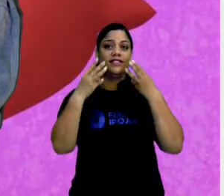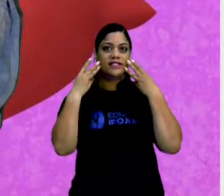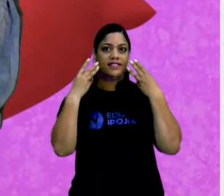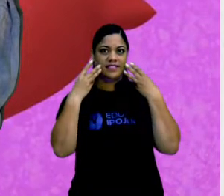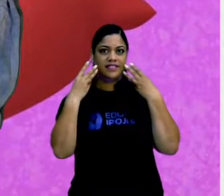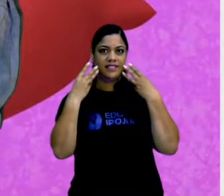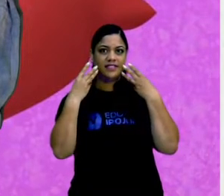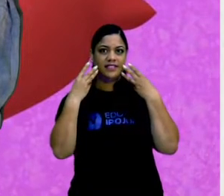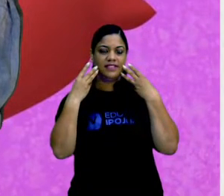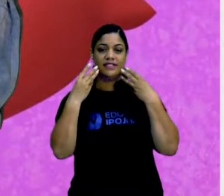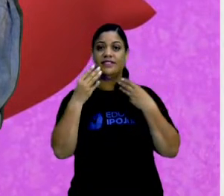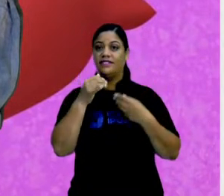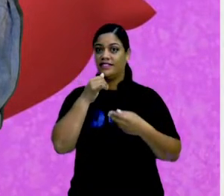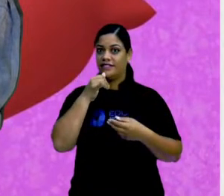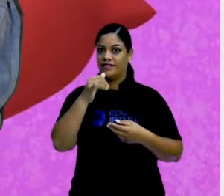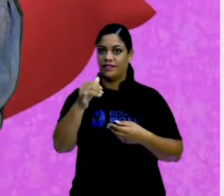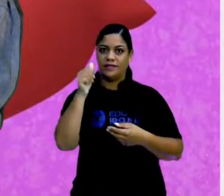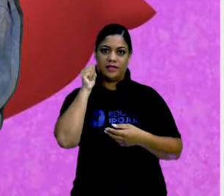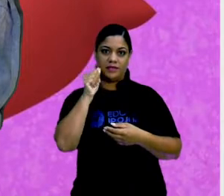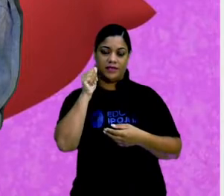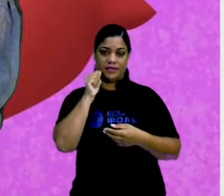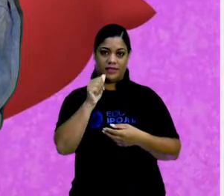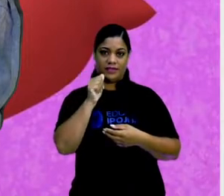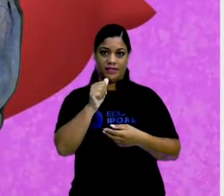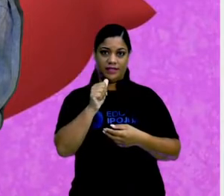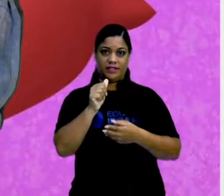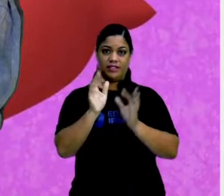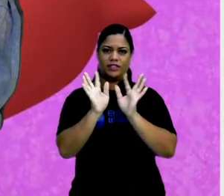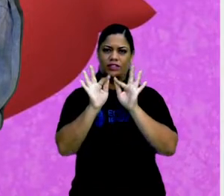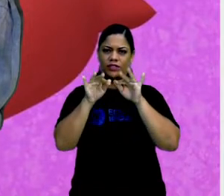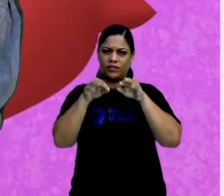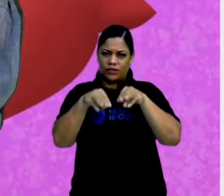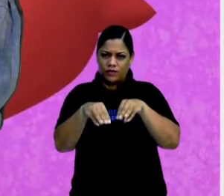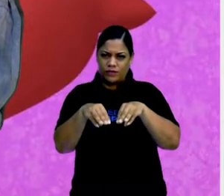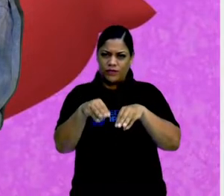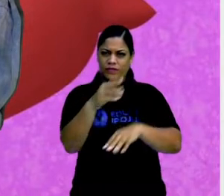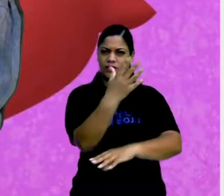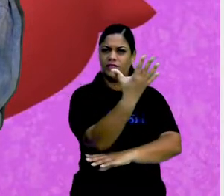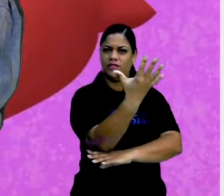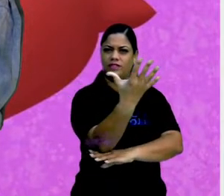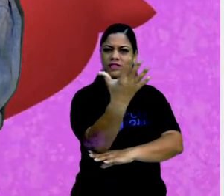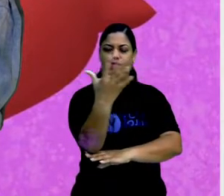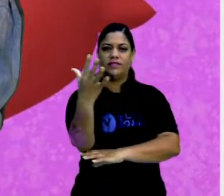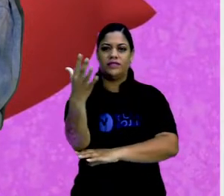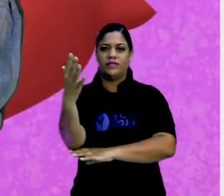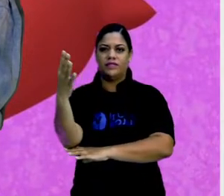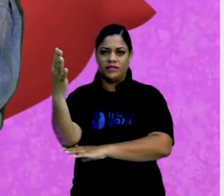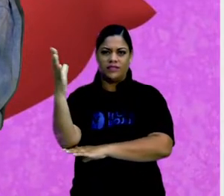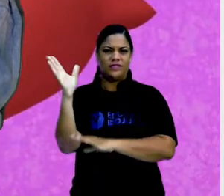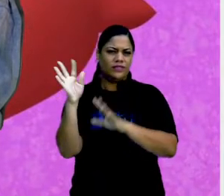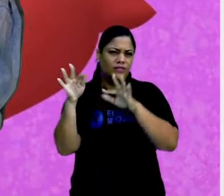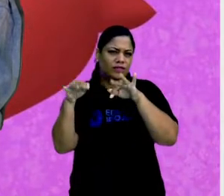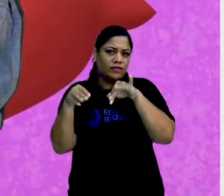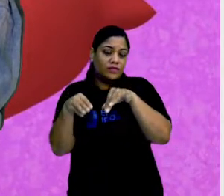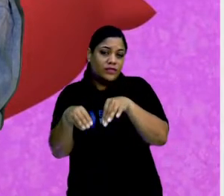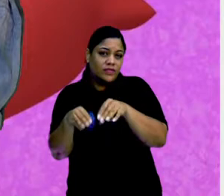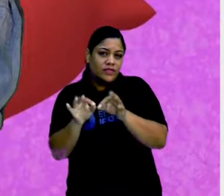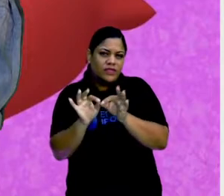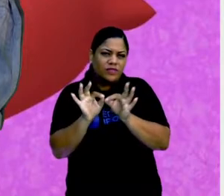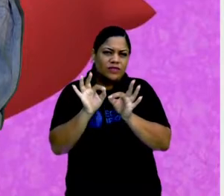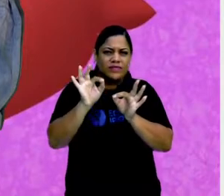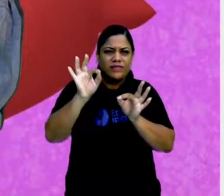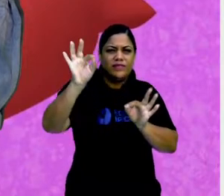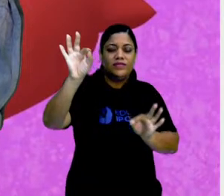gatinho... deu a informação à menina, dizendo que no final da floresta, lá no final, bem